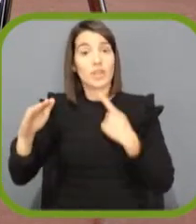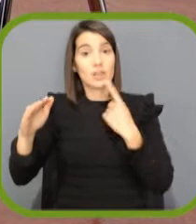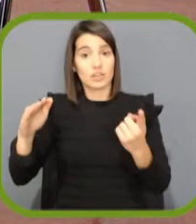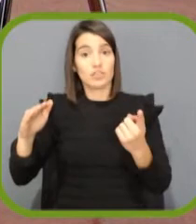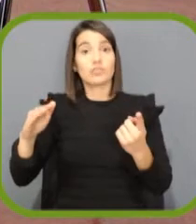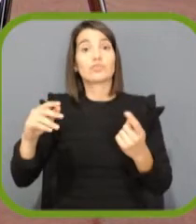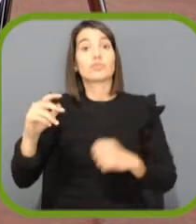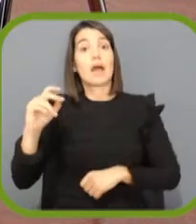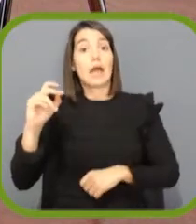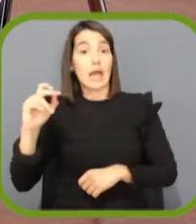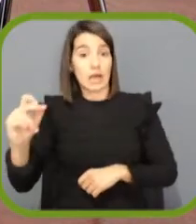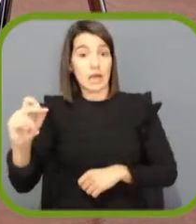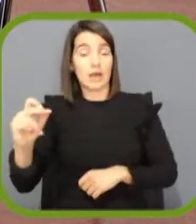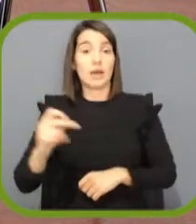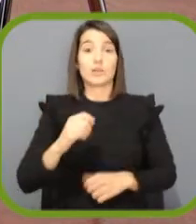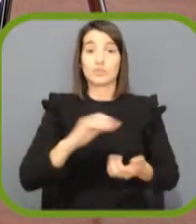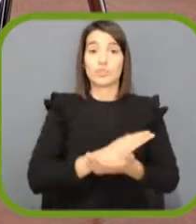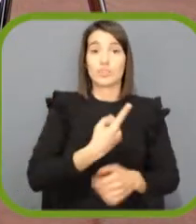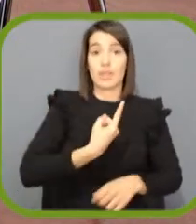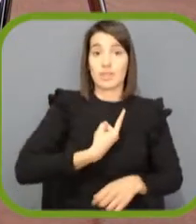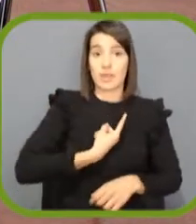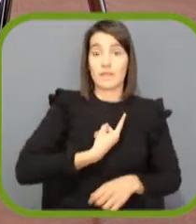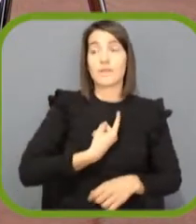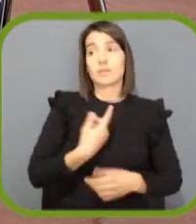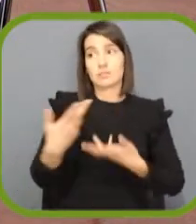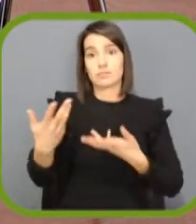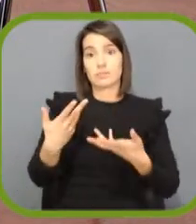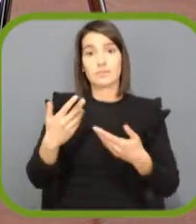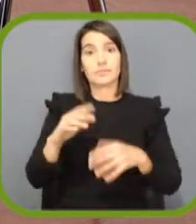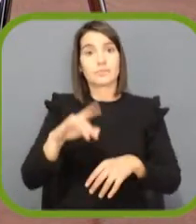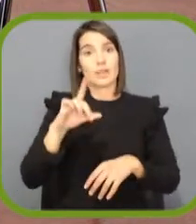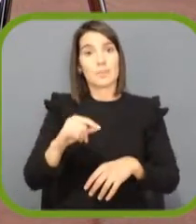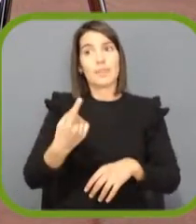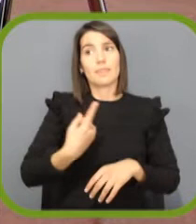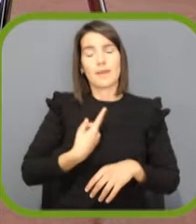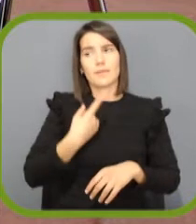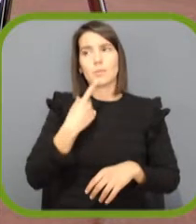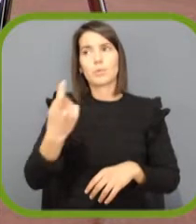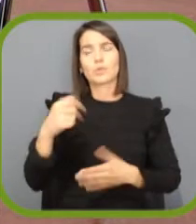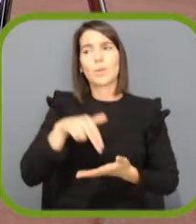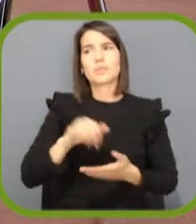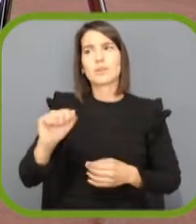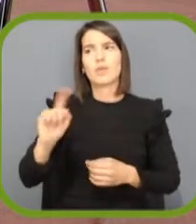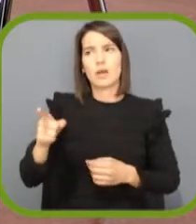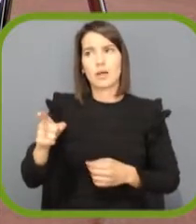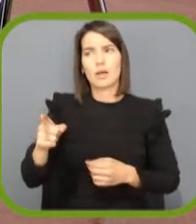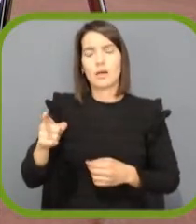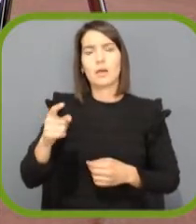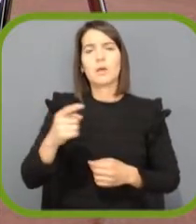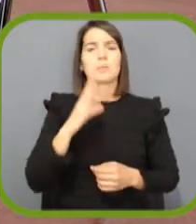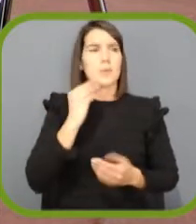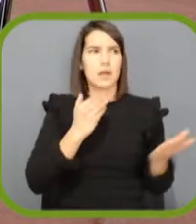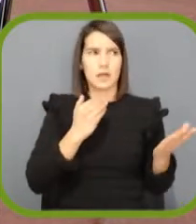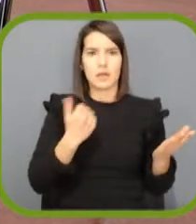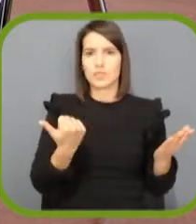A, o jornalista, em princípio, deve ouvi-lo, mas também, se calhar, deve confrontar aquela posição com outros cientistas, dizer o que